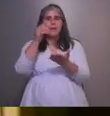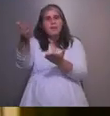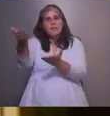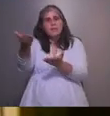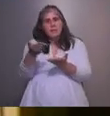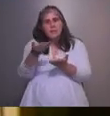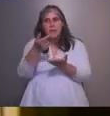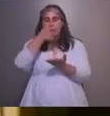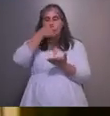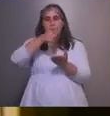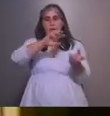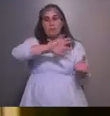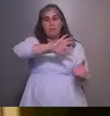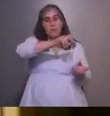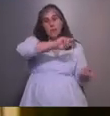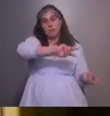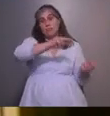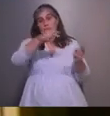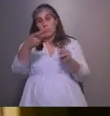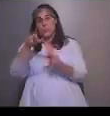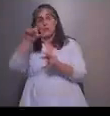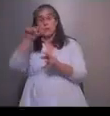migrantes e refugiados.